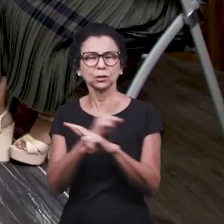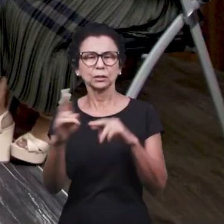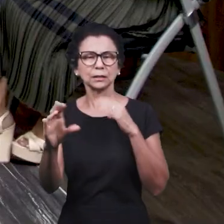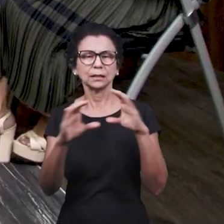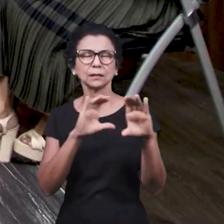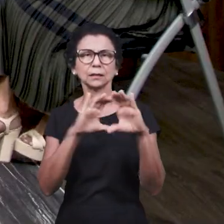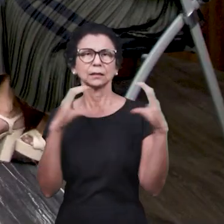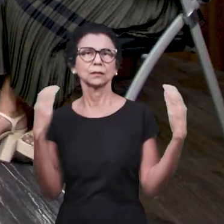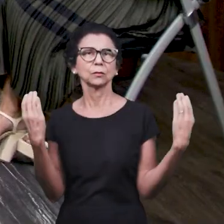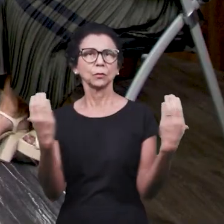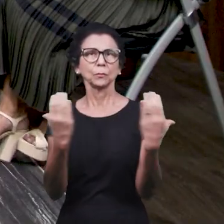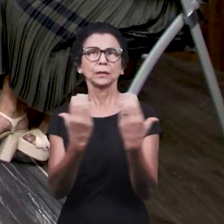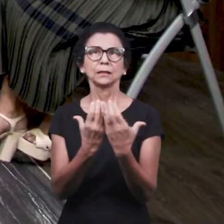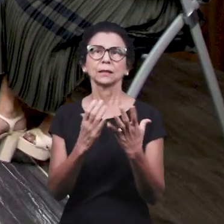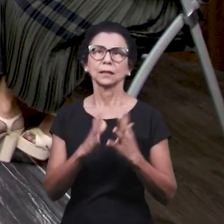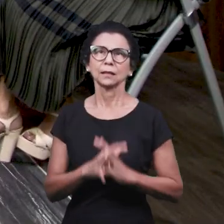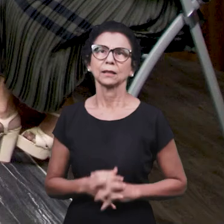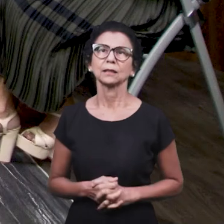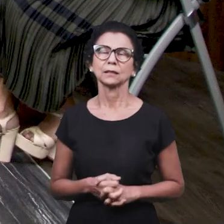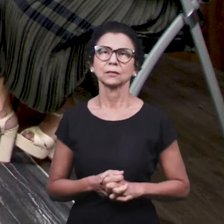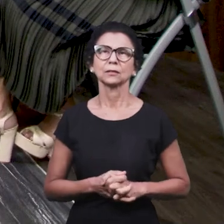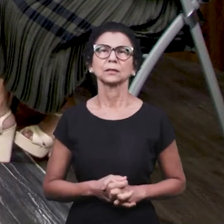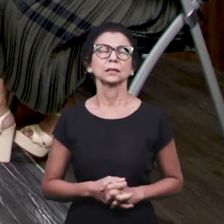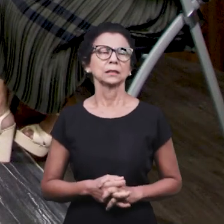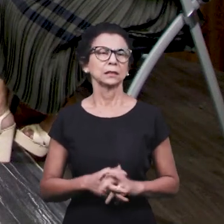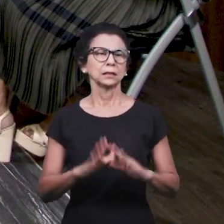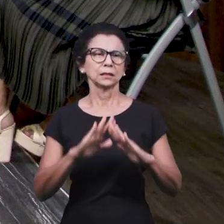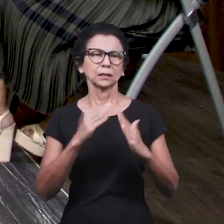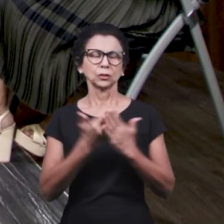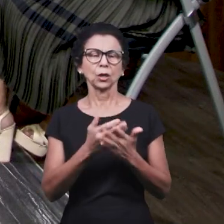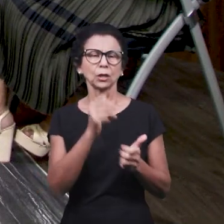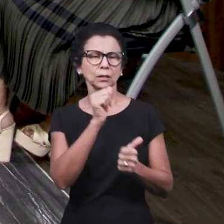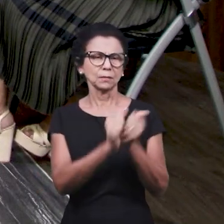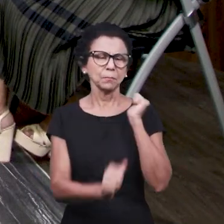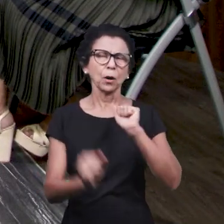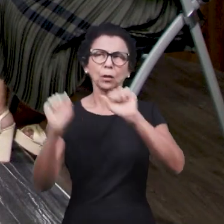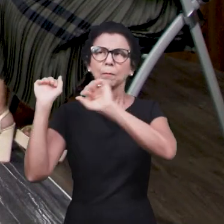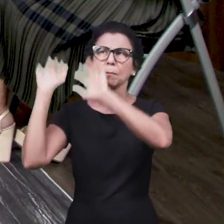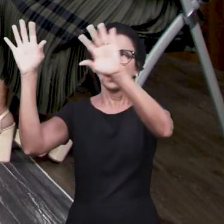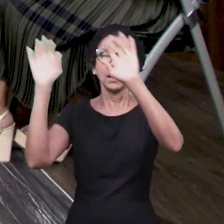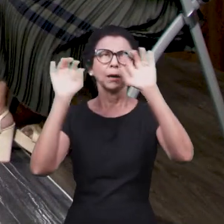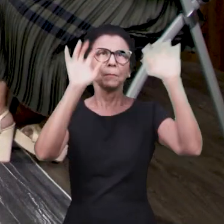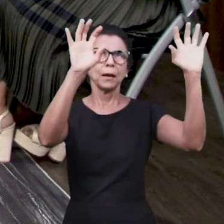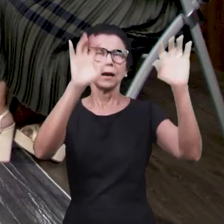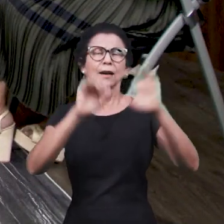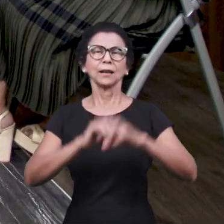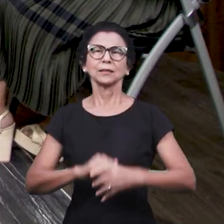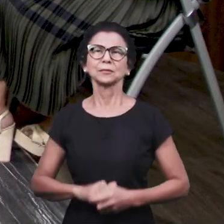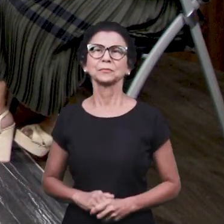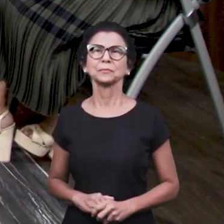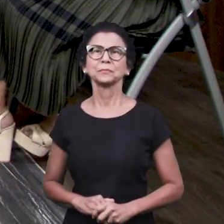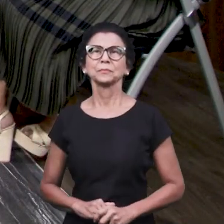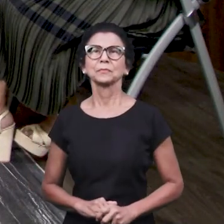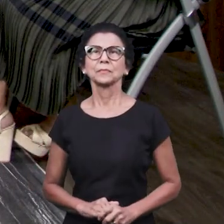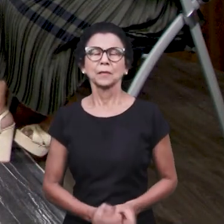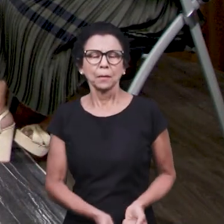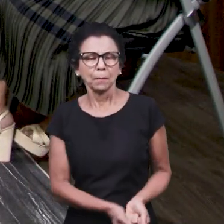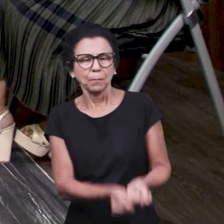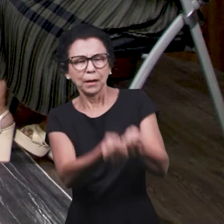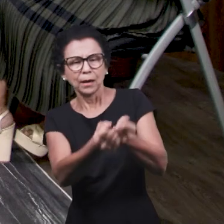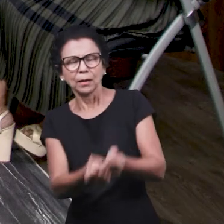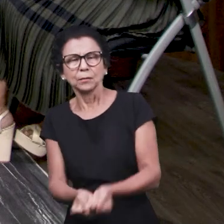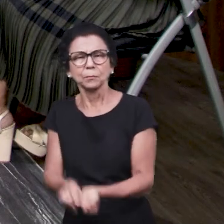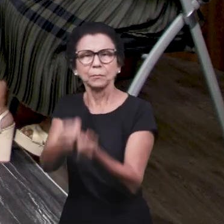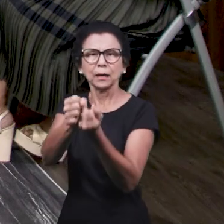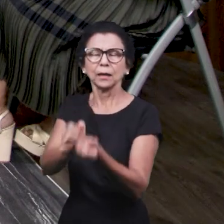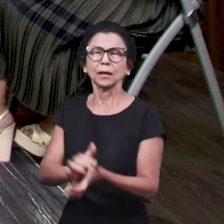onde eu tava. Tive oportunidade de fazer esportes na escola, participava do time de vôlei da minha escola. Vamos fazer...